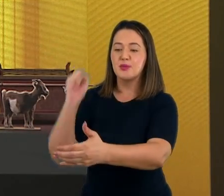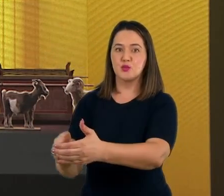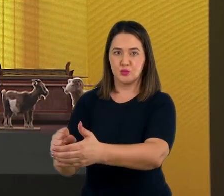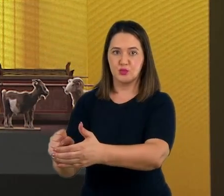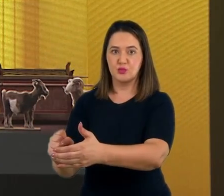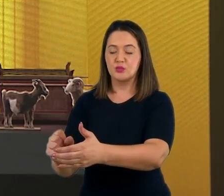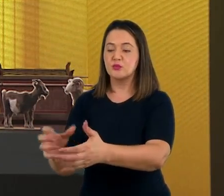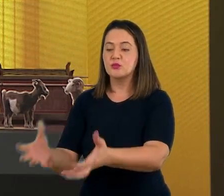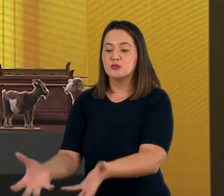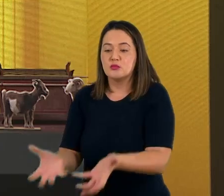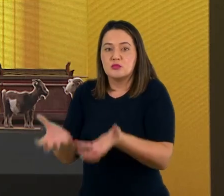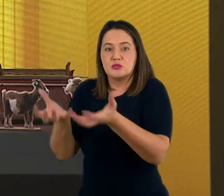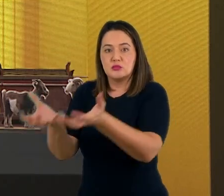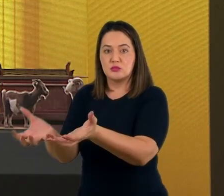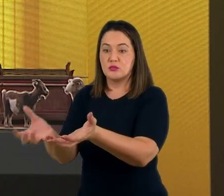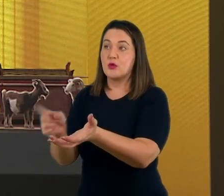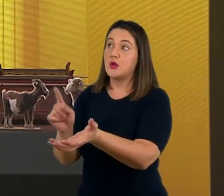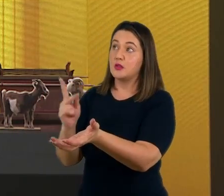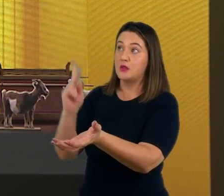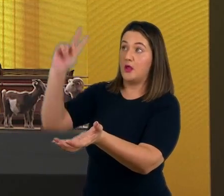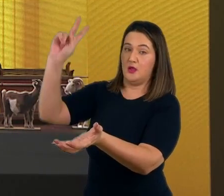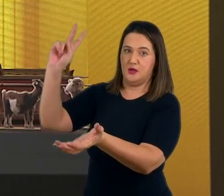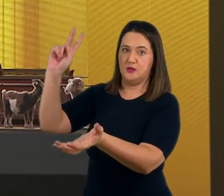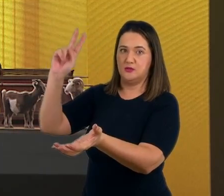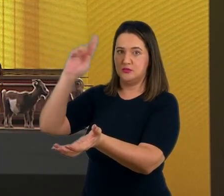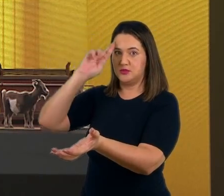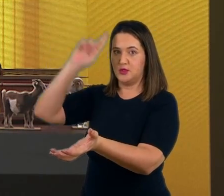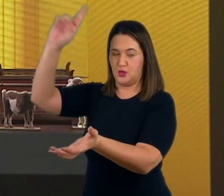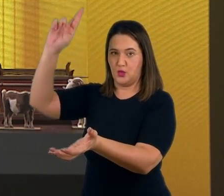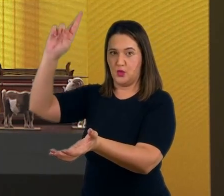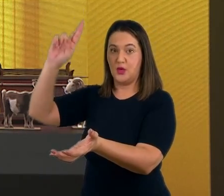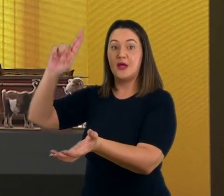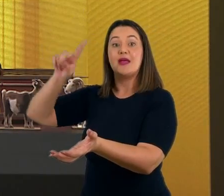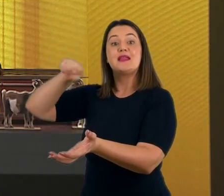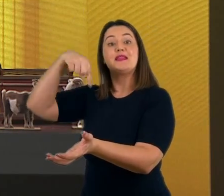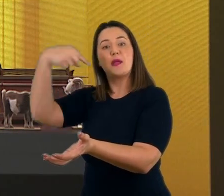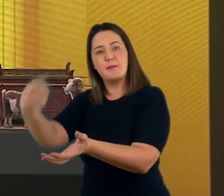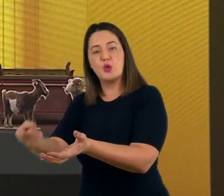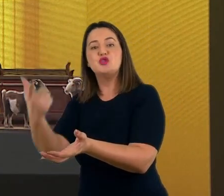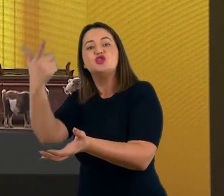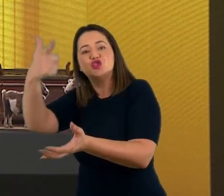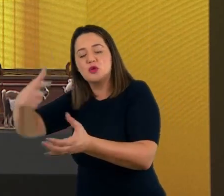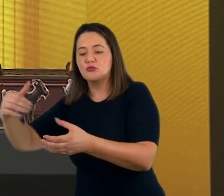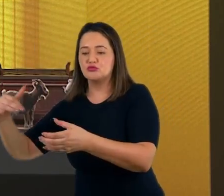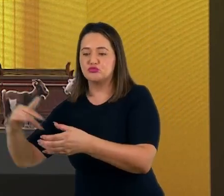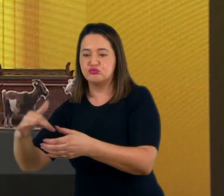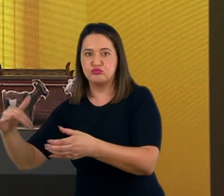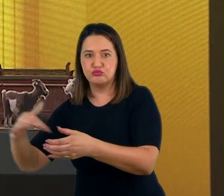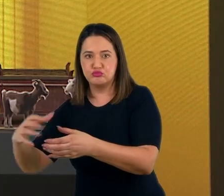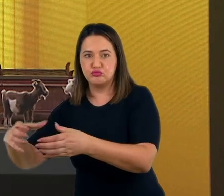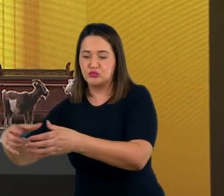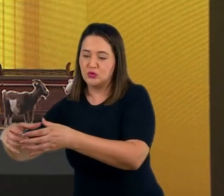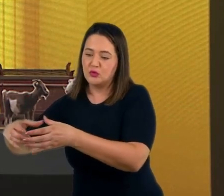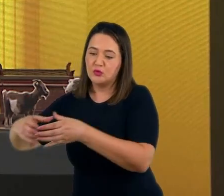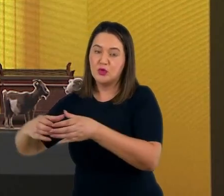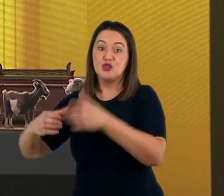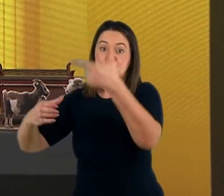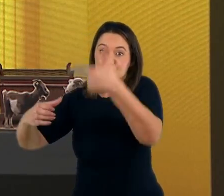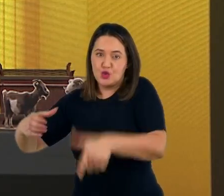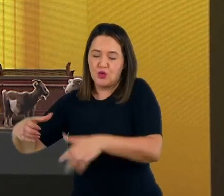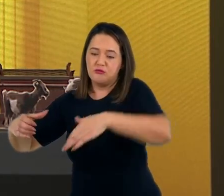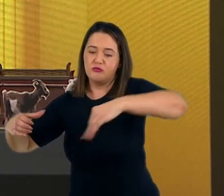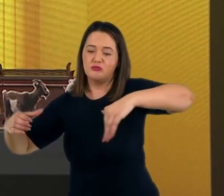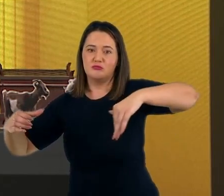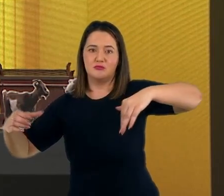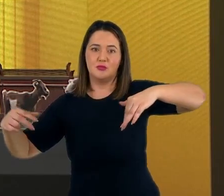determinado pela oferta do povo, que era chamado o bode para o Senhor. E depois que ele fazia isso, ele entrava mais uma vez no